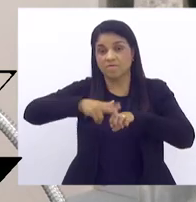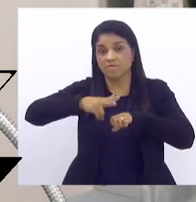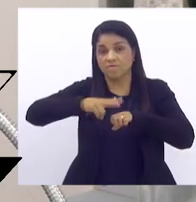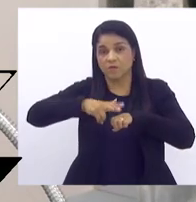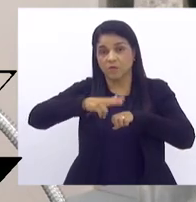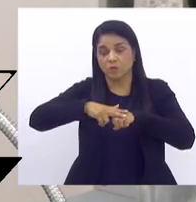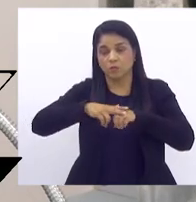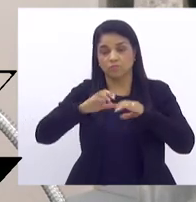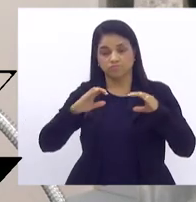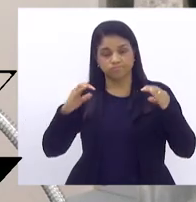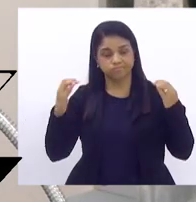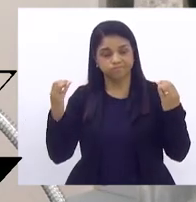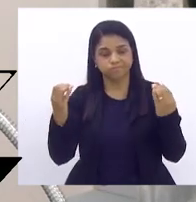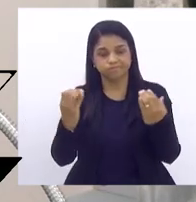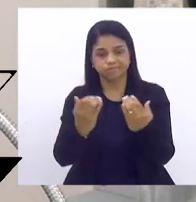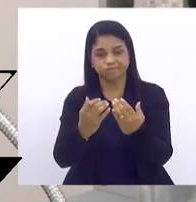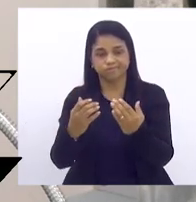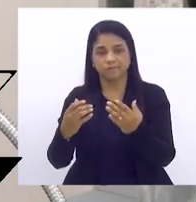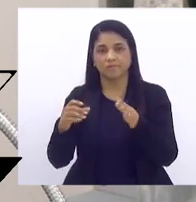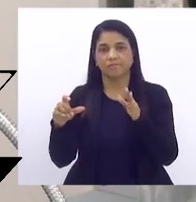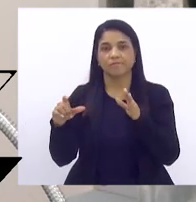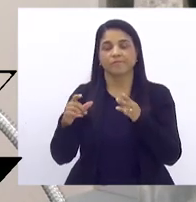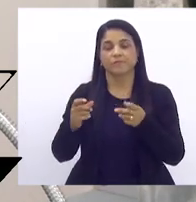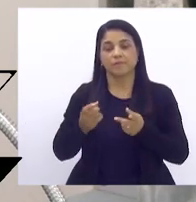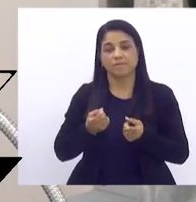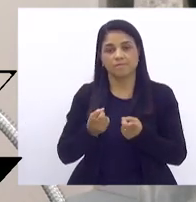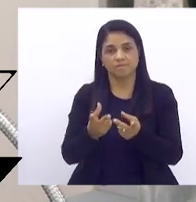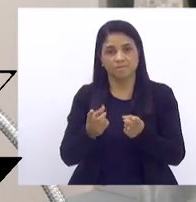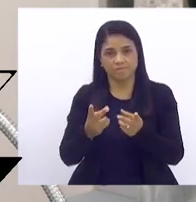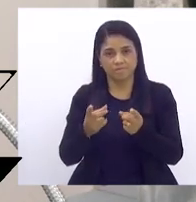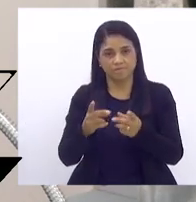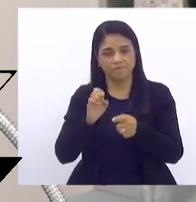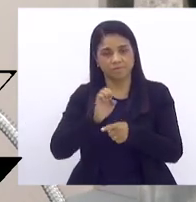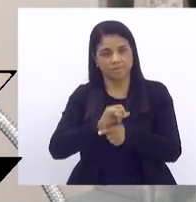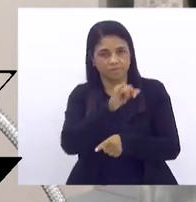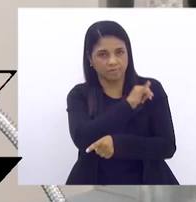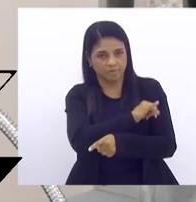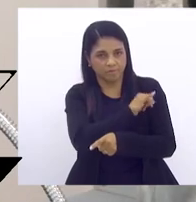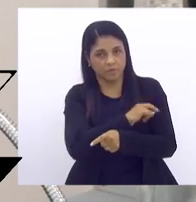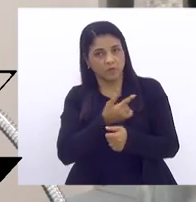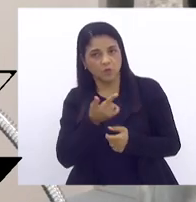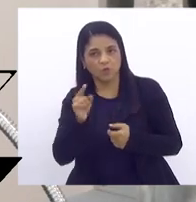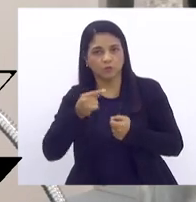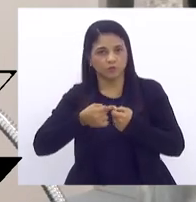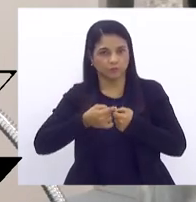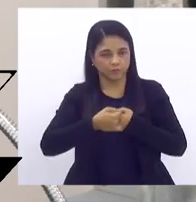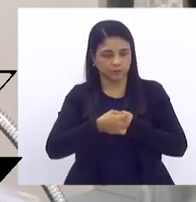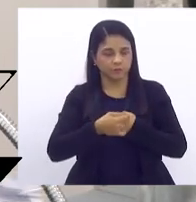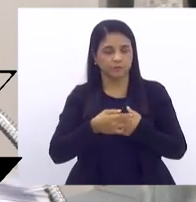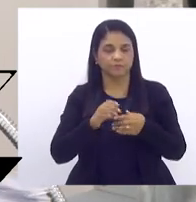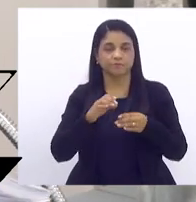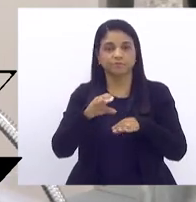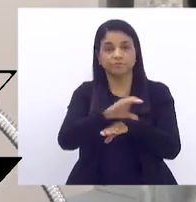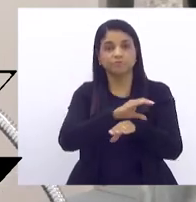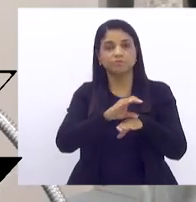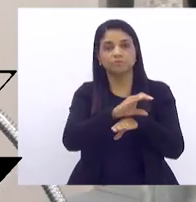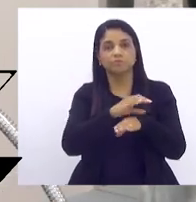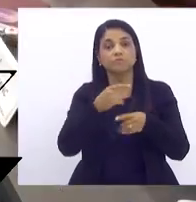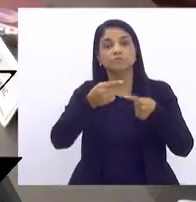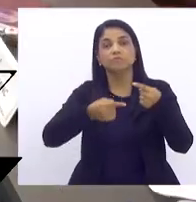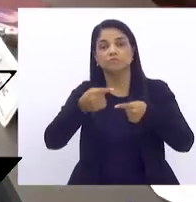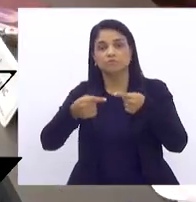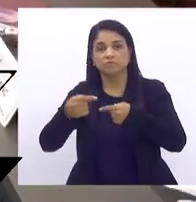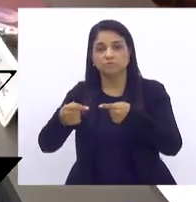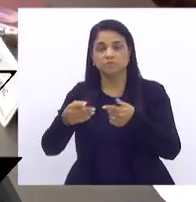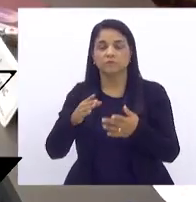dos estádios esportivos no âmbito do Estado do Rio de Janeiro e dá outras providências, o parecer pela constitucionalidade. Em discussão. Senhor presidente.